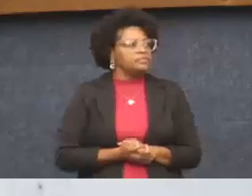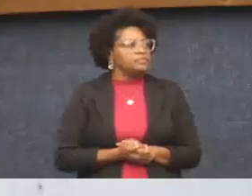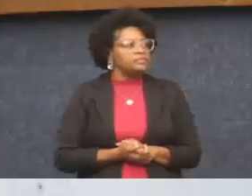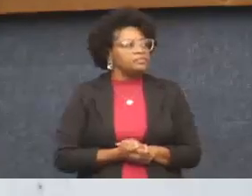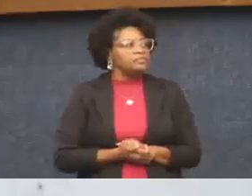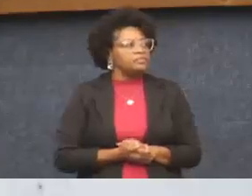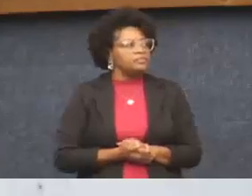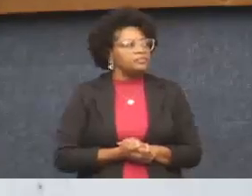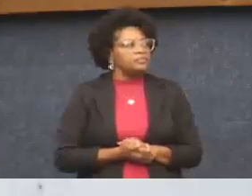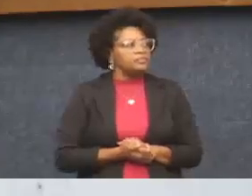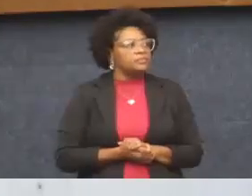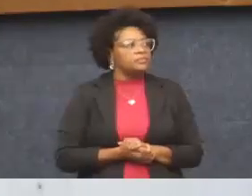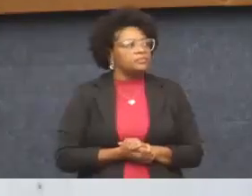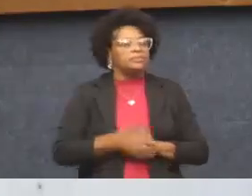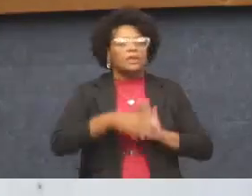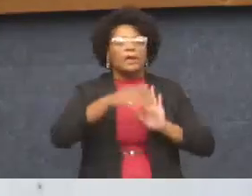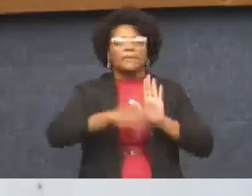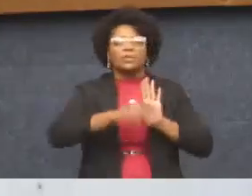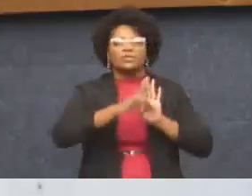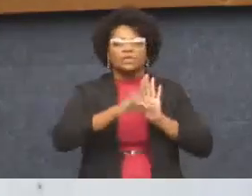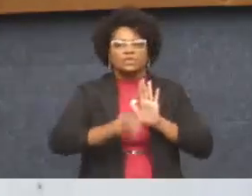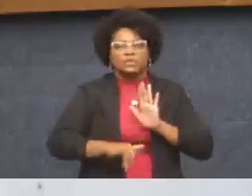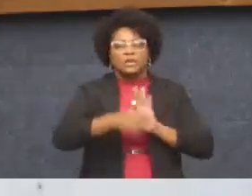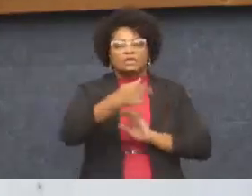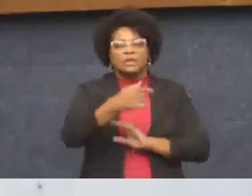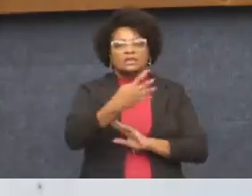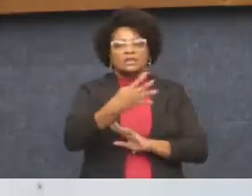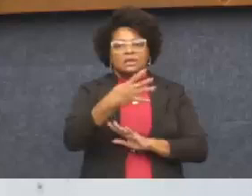Vem mais. Projeto de lei